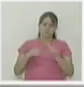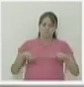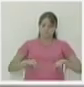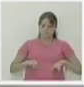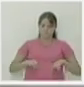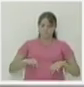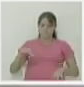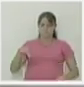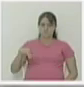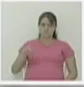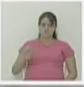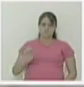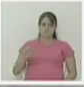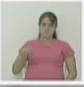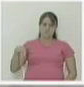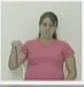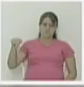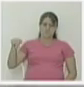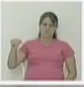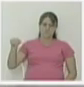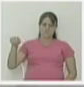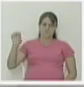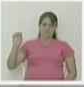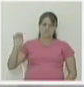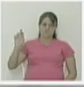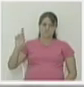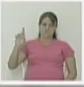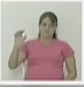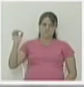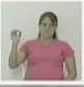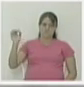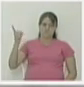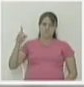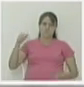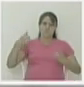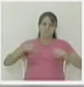foi a perseguição pior.